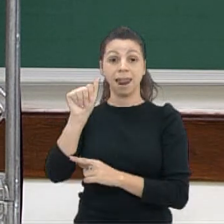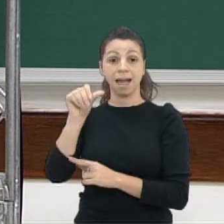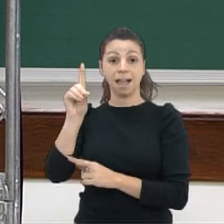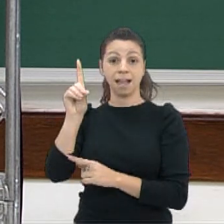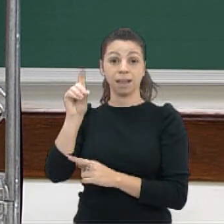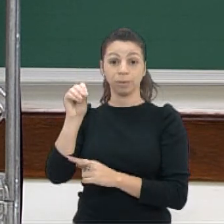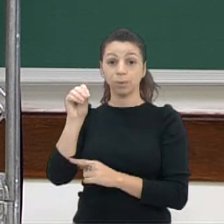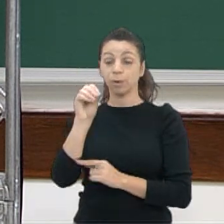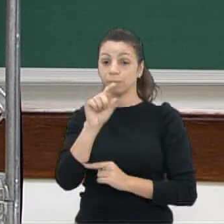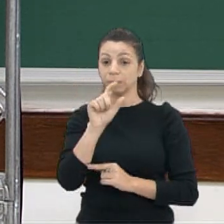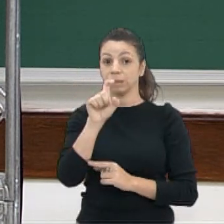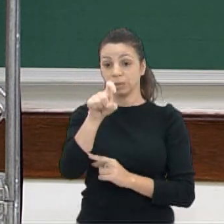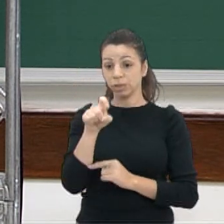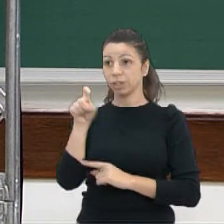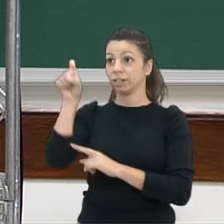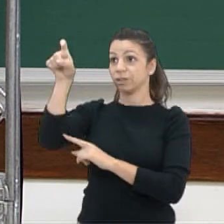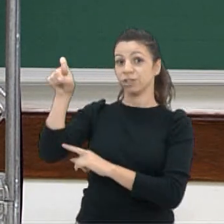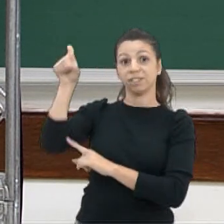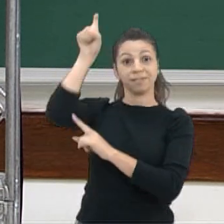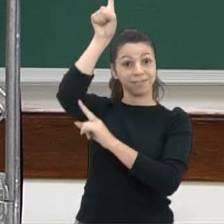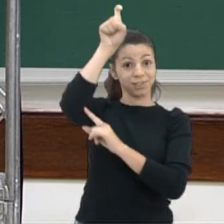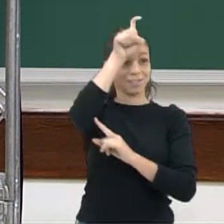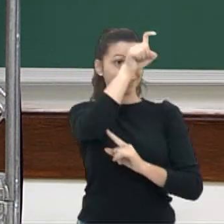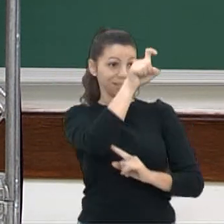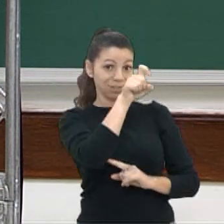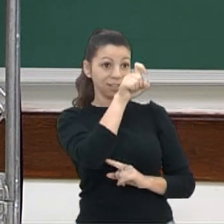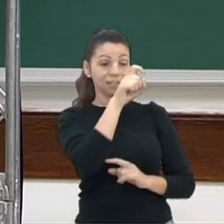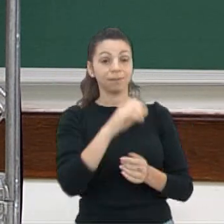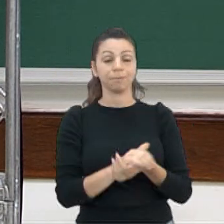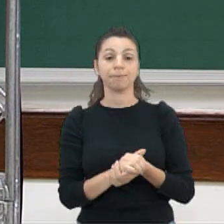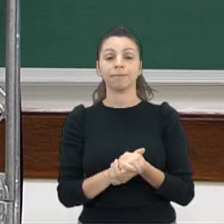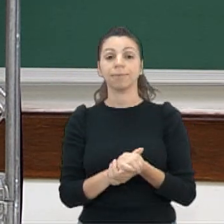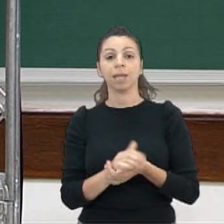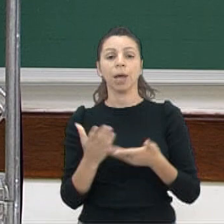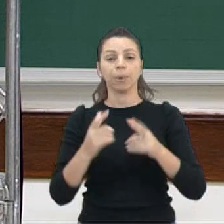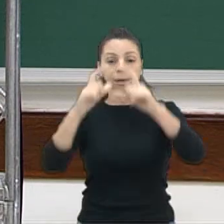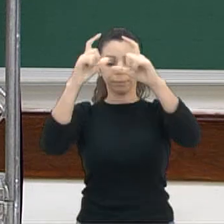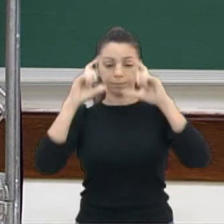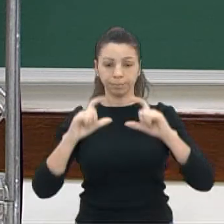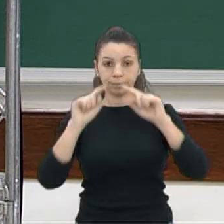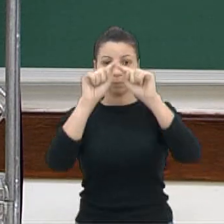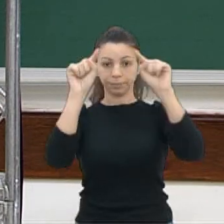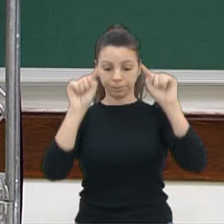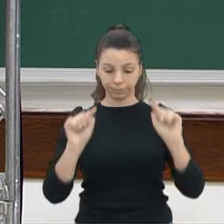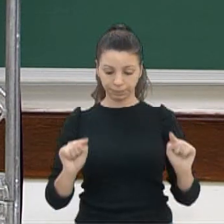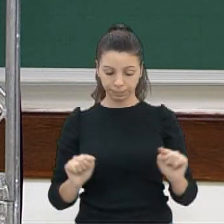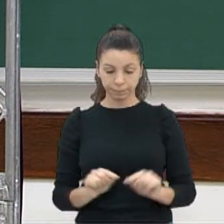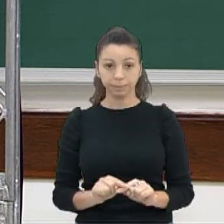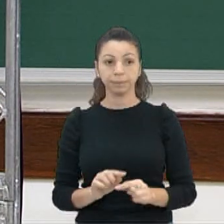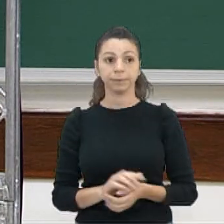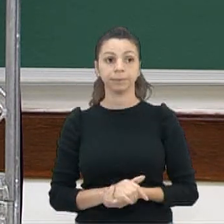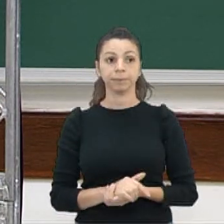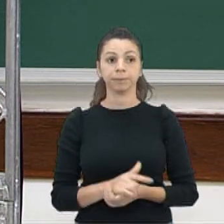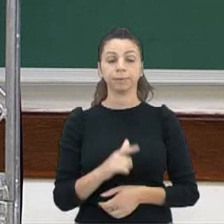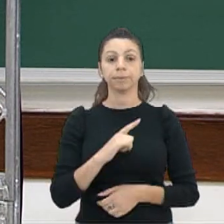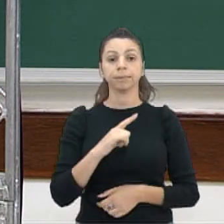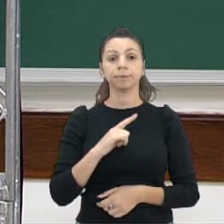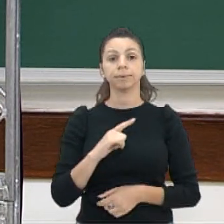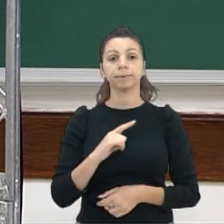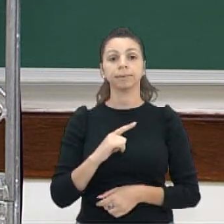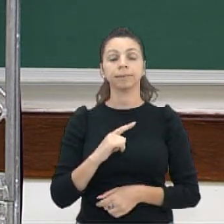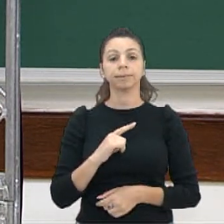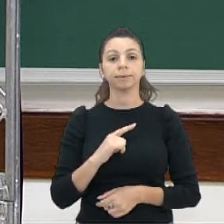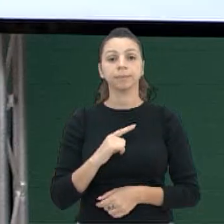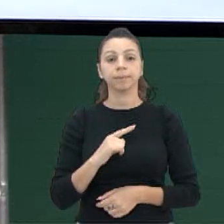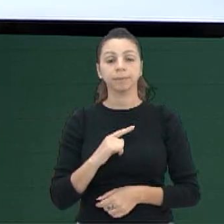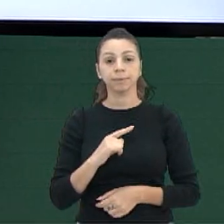na letra x. Daí, depois, eu vou aqui para o desenho do retângulo. Qual que é a fórmula da área do retângulo?